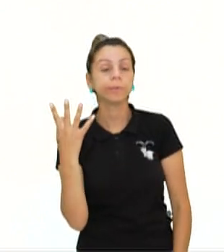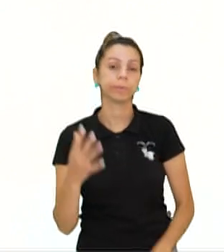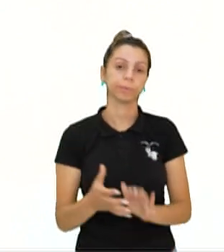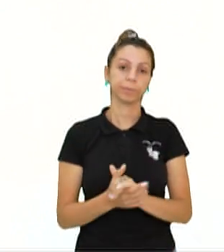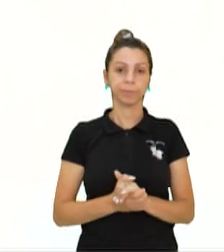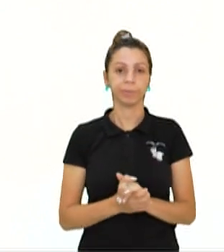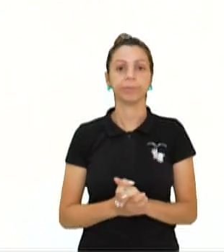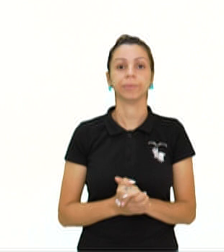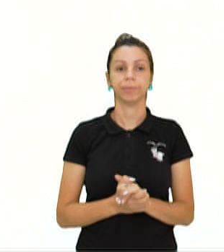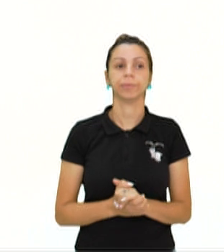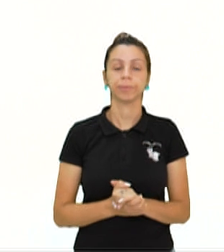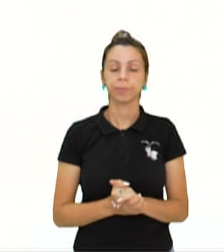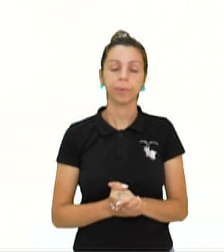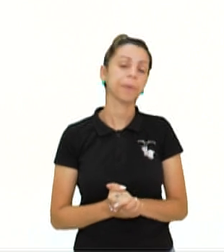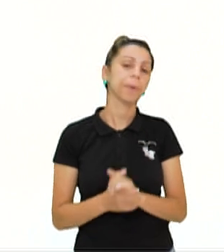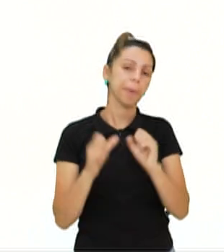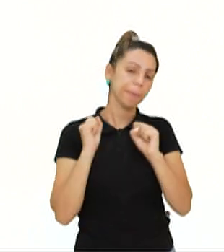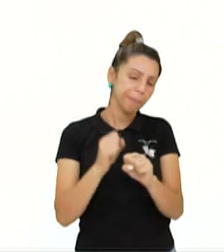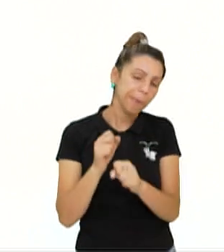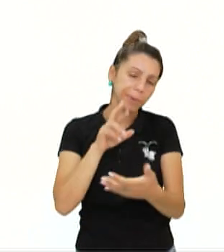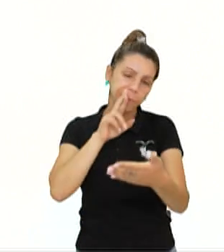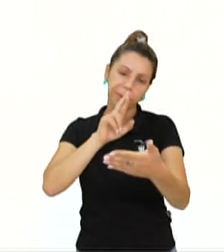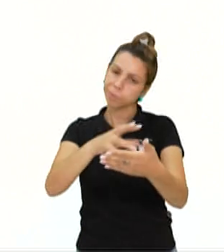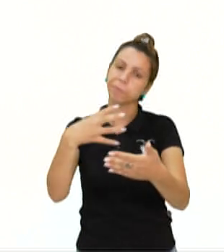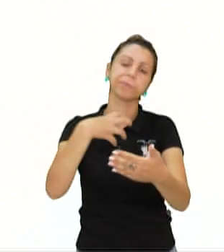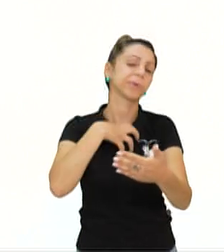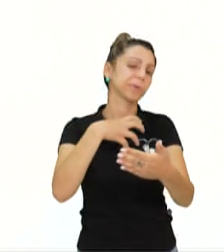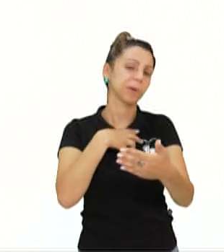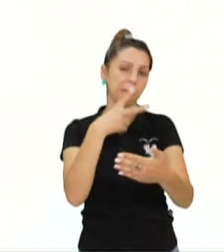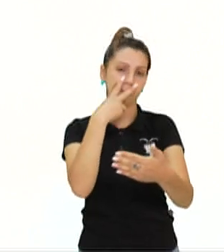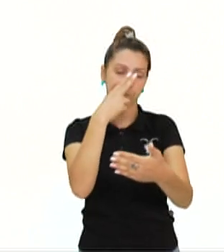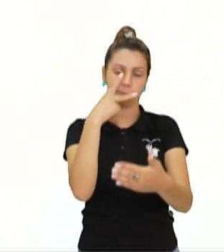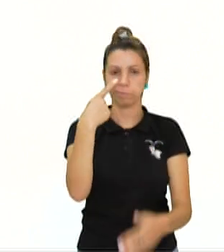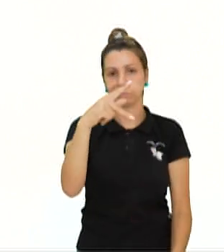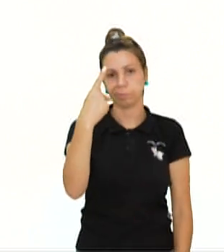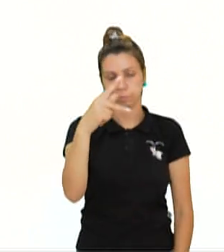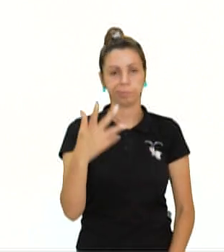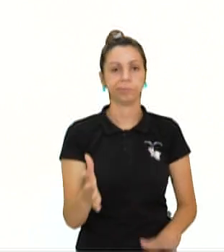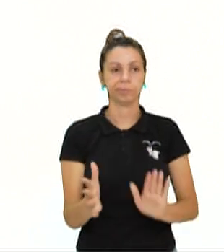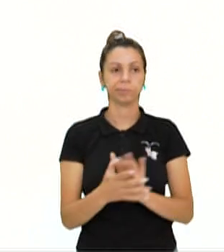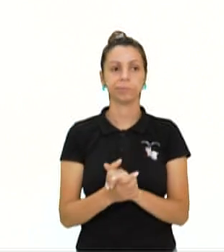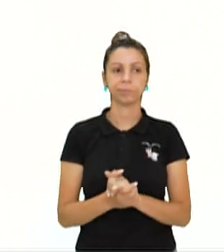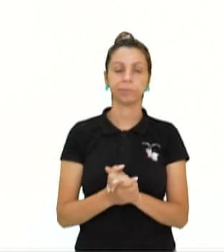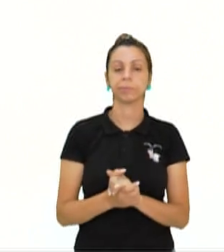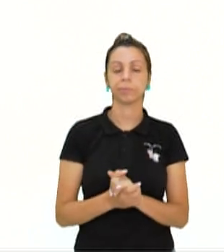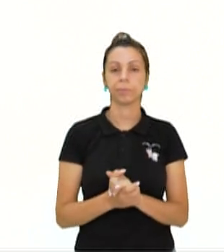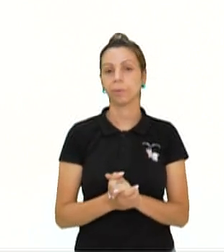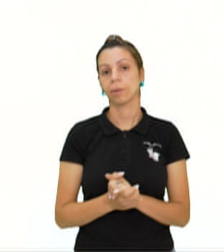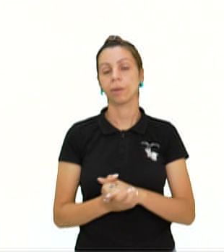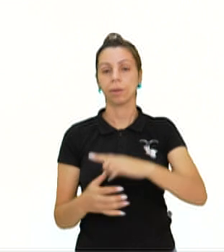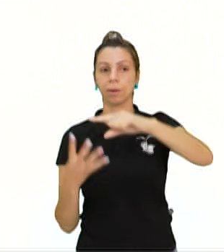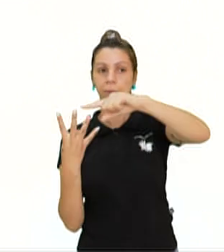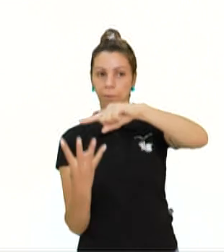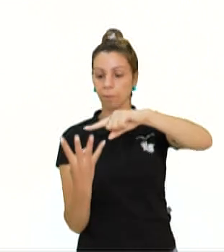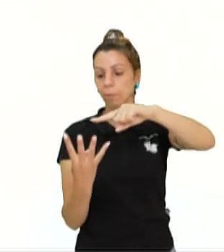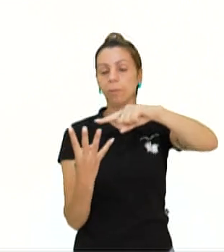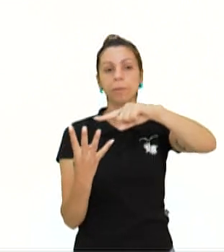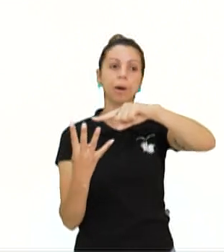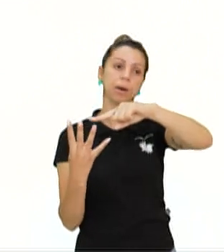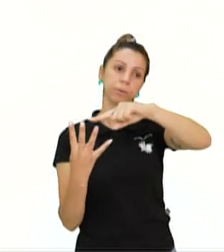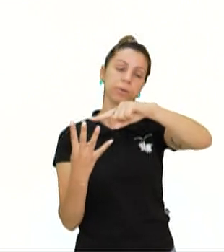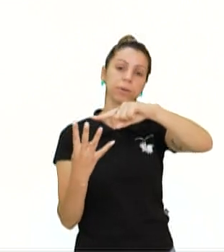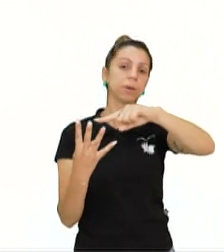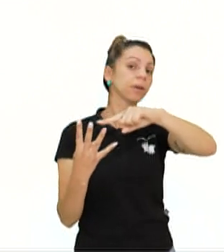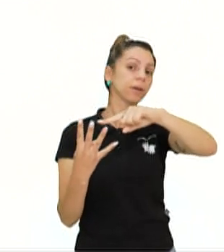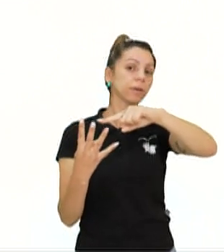ok? Aqui você pode resolver da maneira que você achar melhor, né? Eu resolvi assim, esse 4 está dividindo pelo princípio